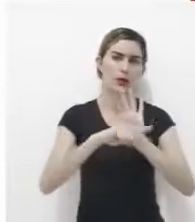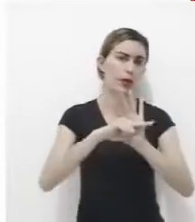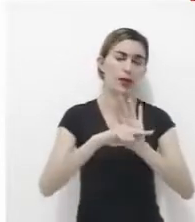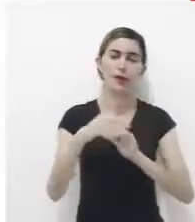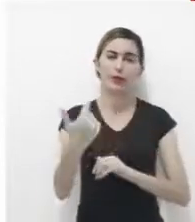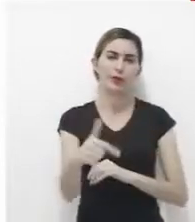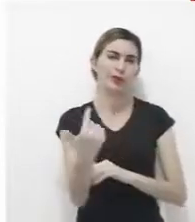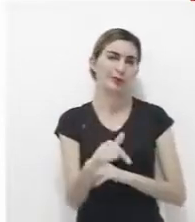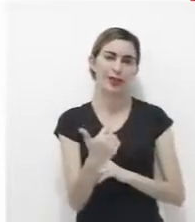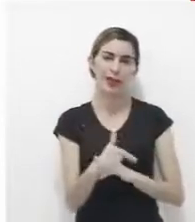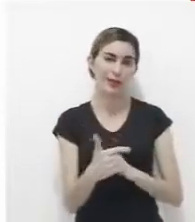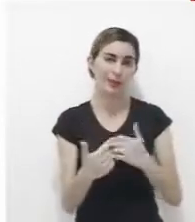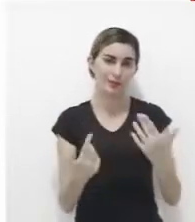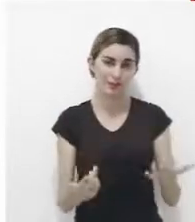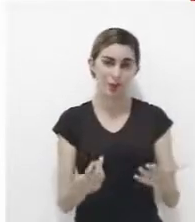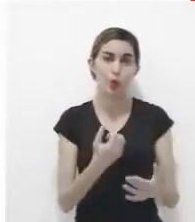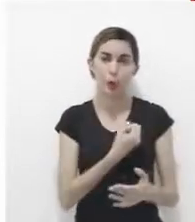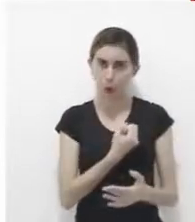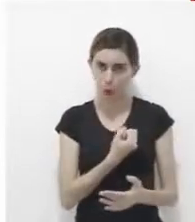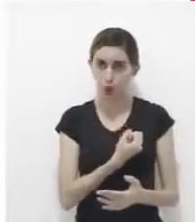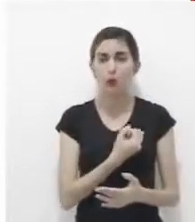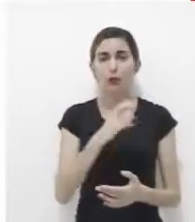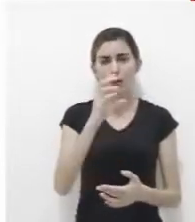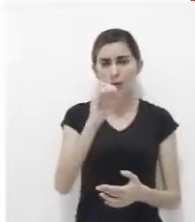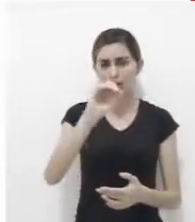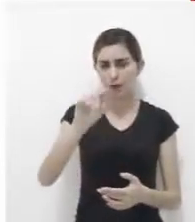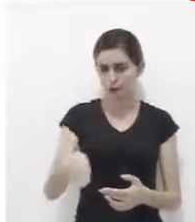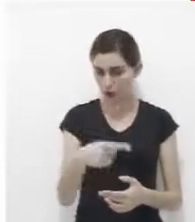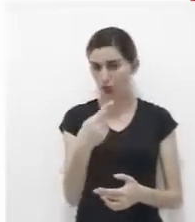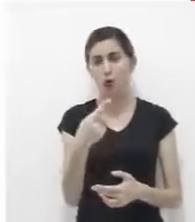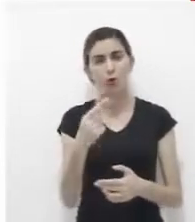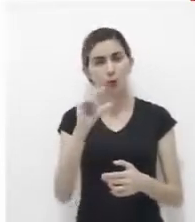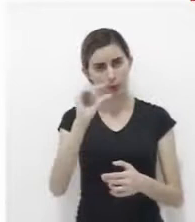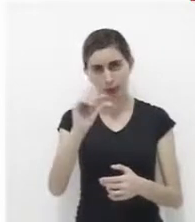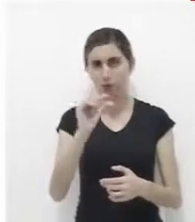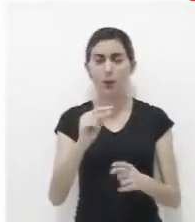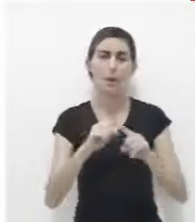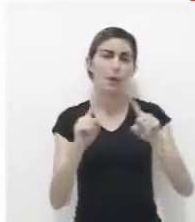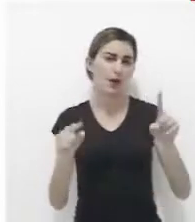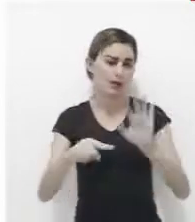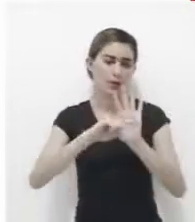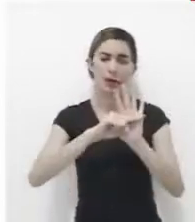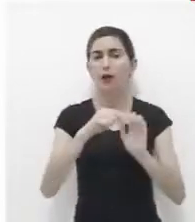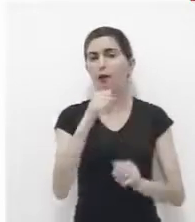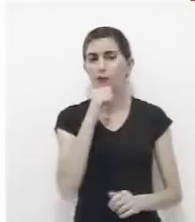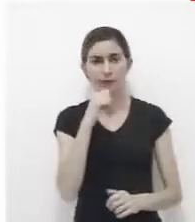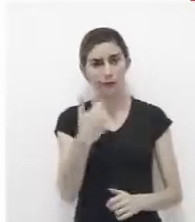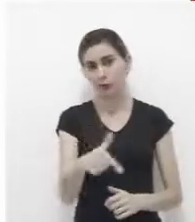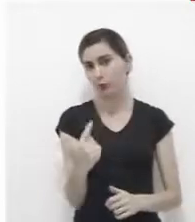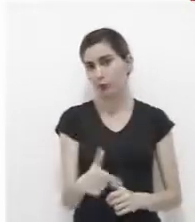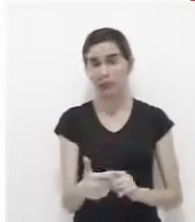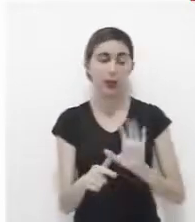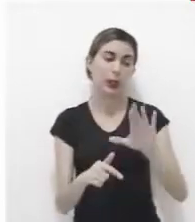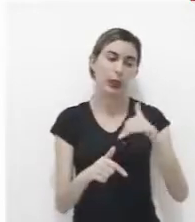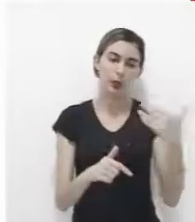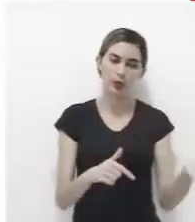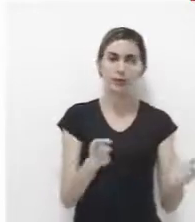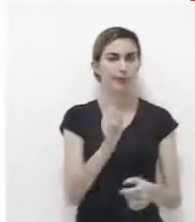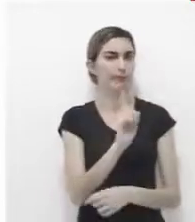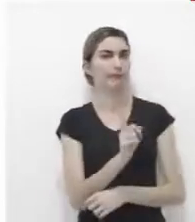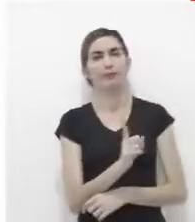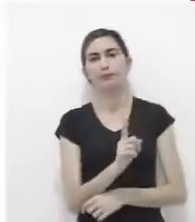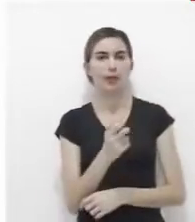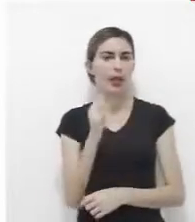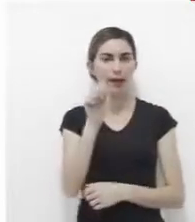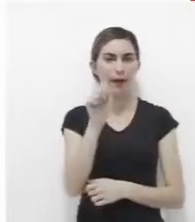não são negativos. Ainda que sejam números decimais pequenos, mas eles não são negativos.